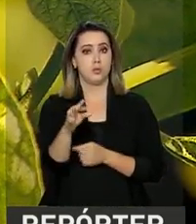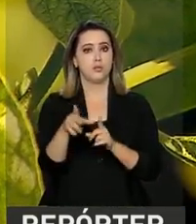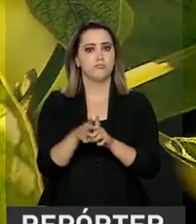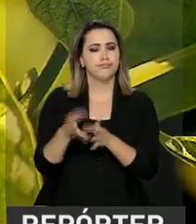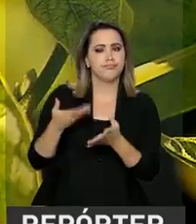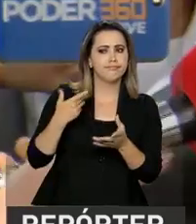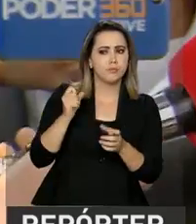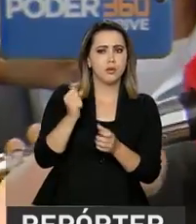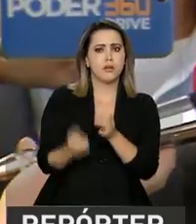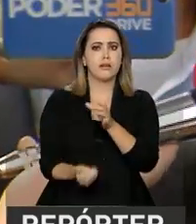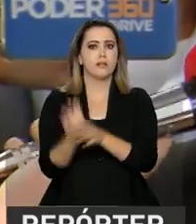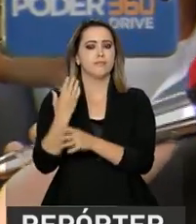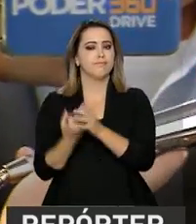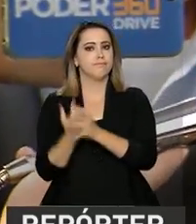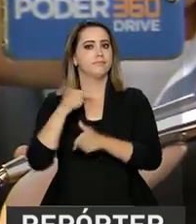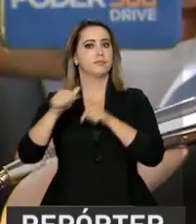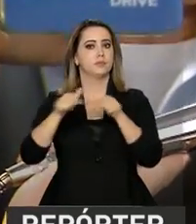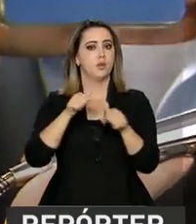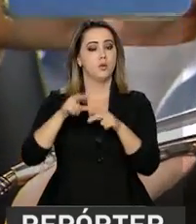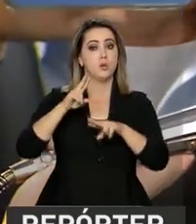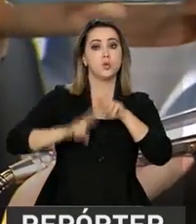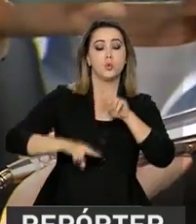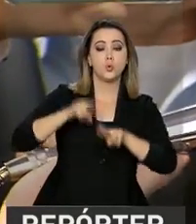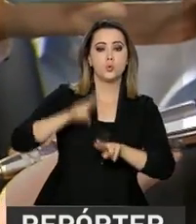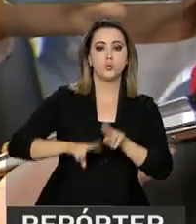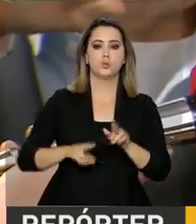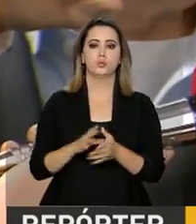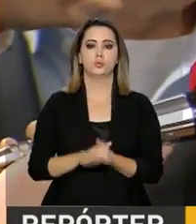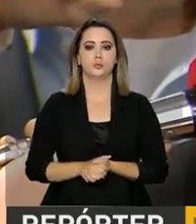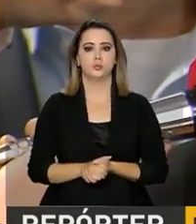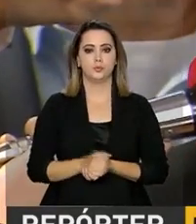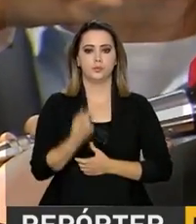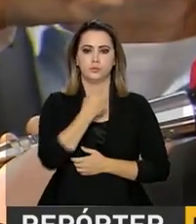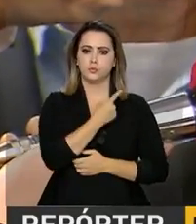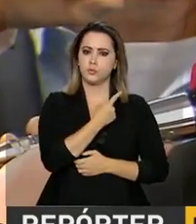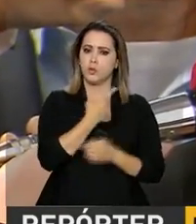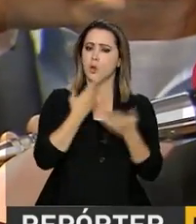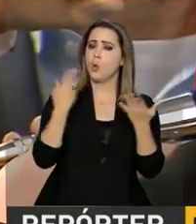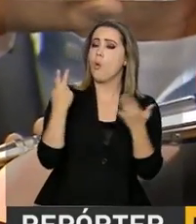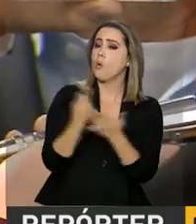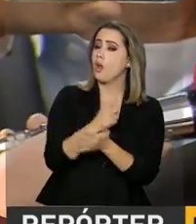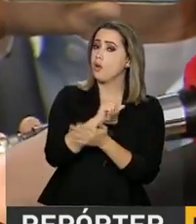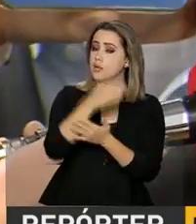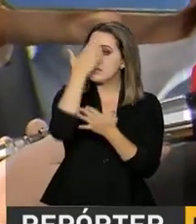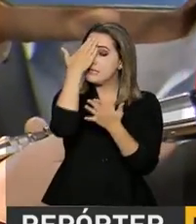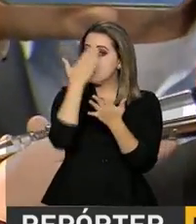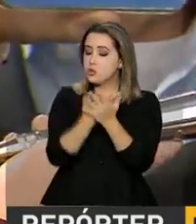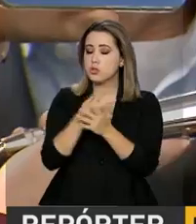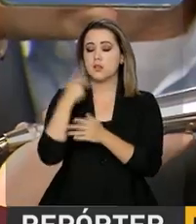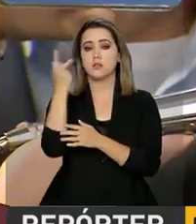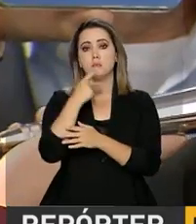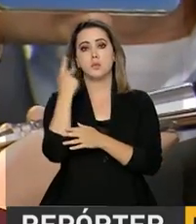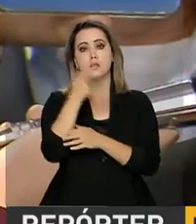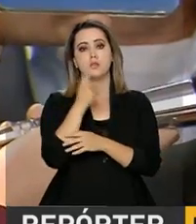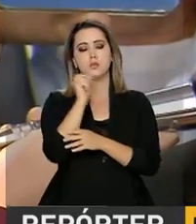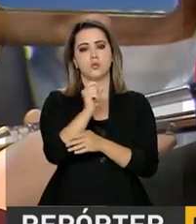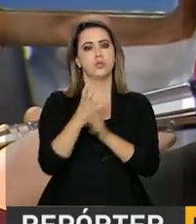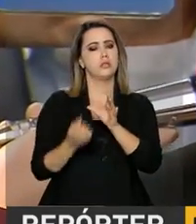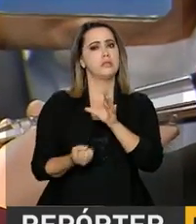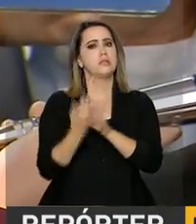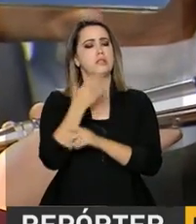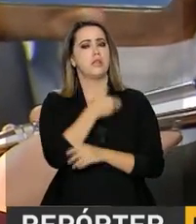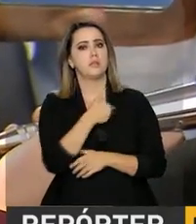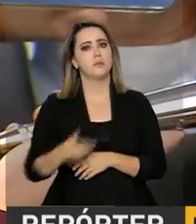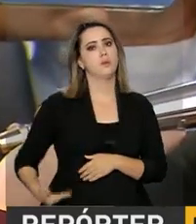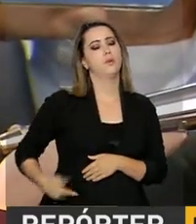em junho O resultado é fruto da confiança no mercado nas políticas públicas que foram emanadas